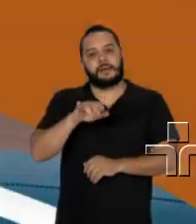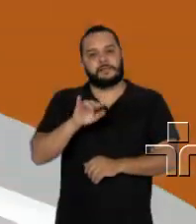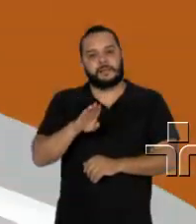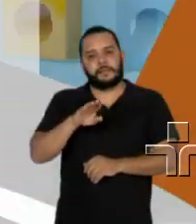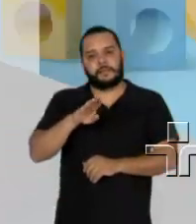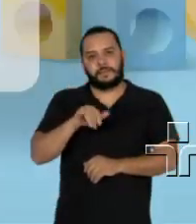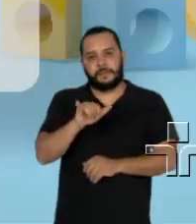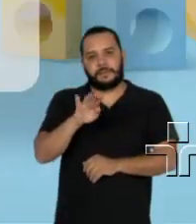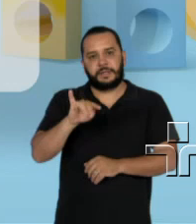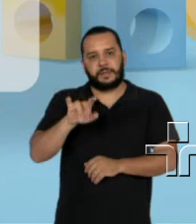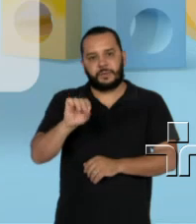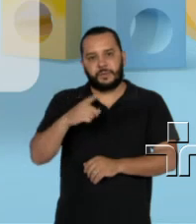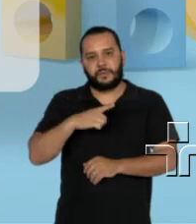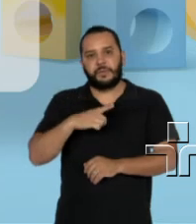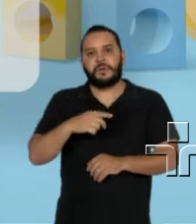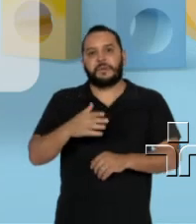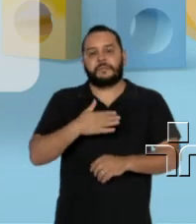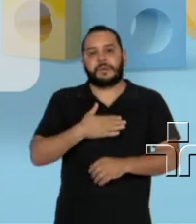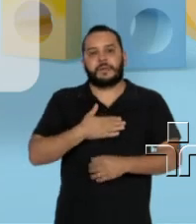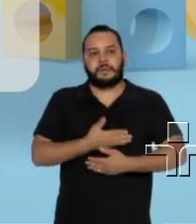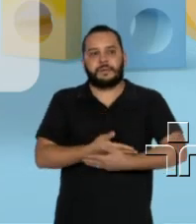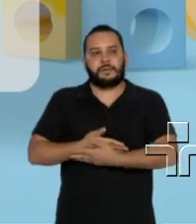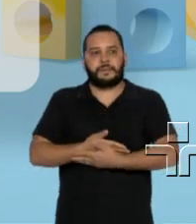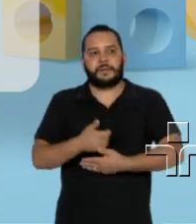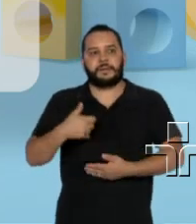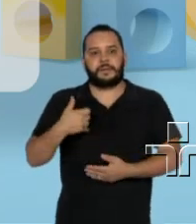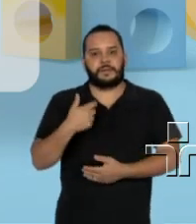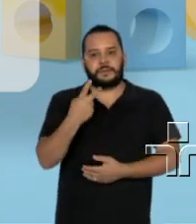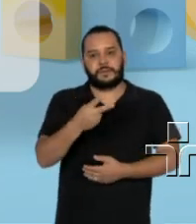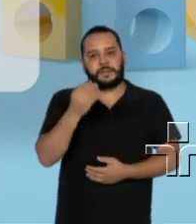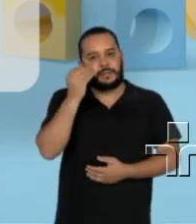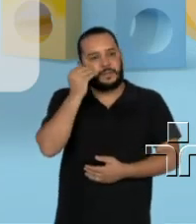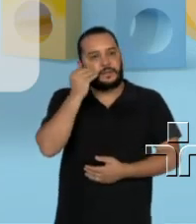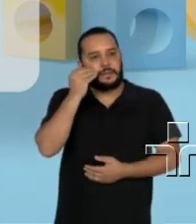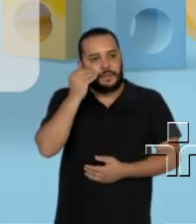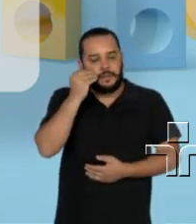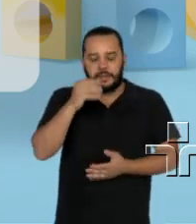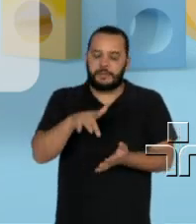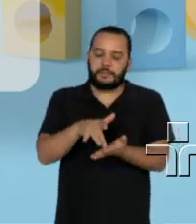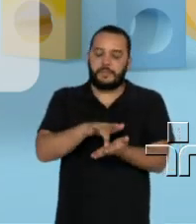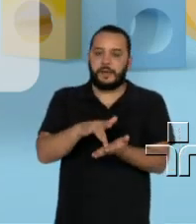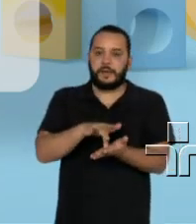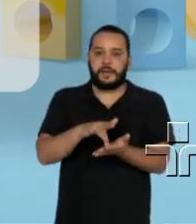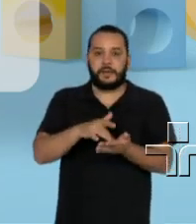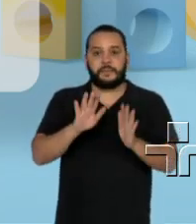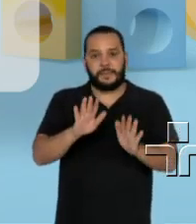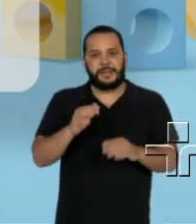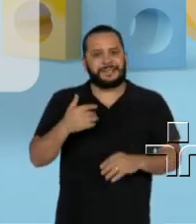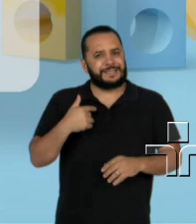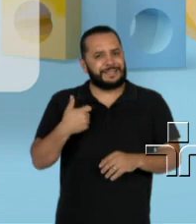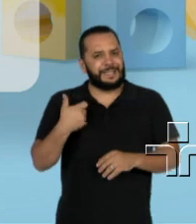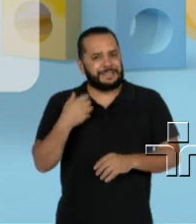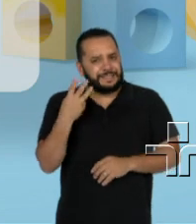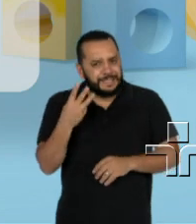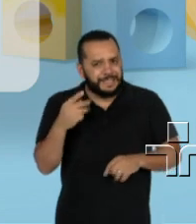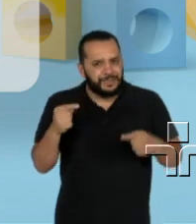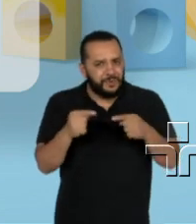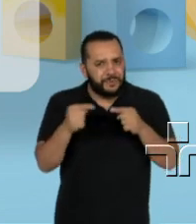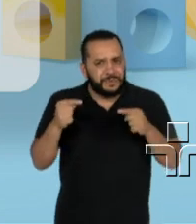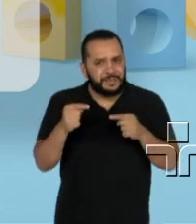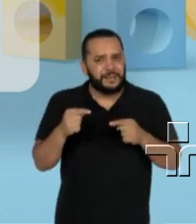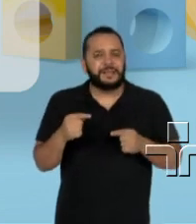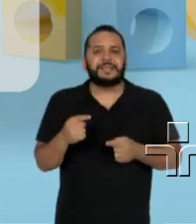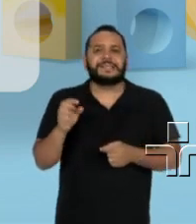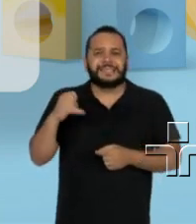paulo minha bebê tem dois anos tentei colocá la no balé porém me falaram que somente com três anos se sim